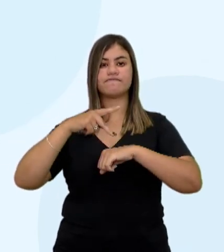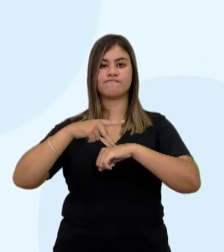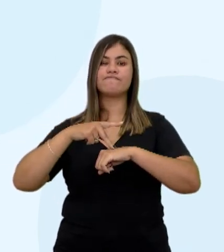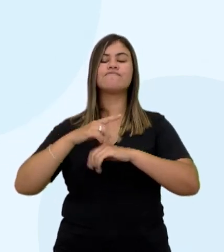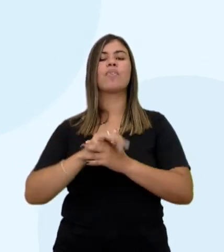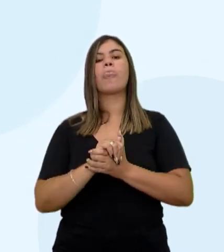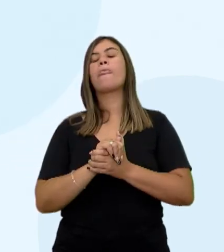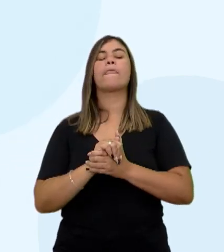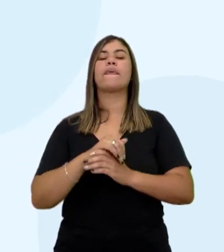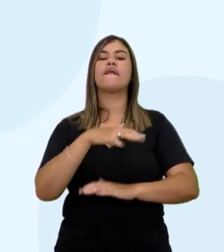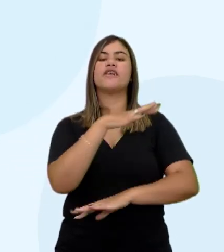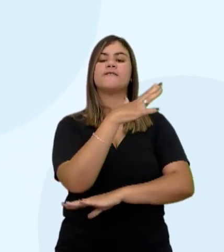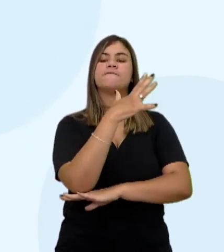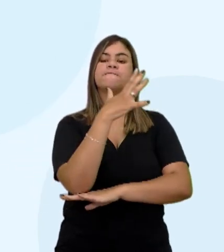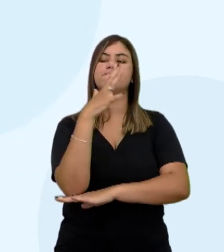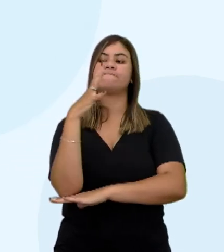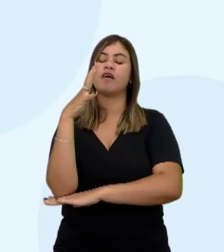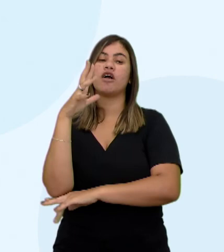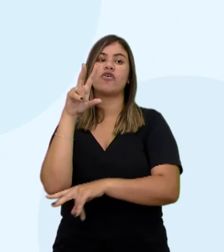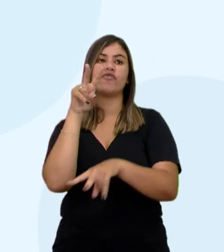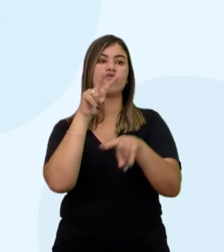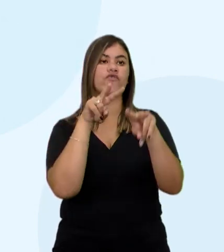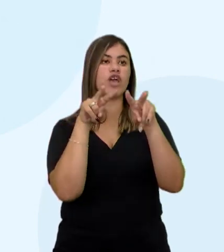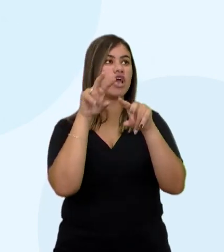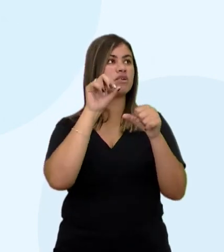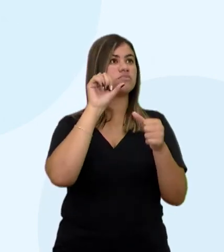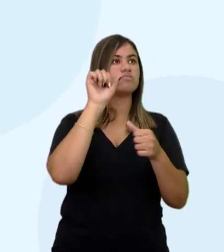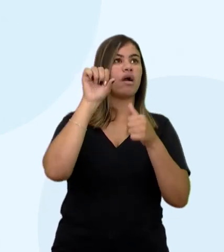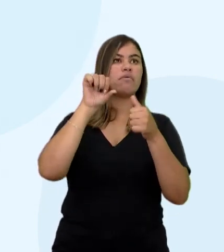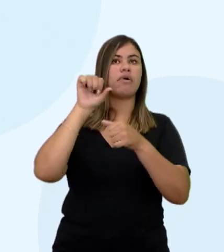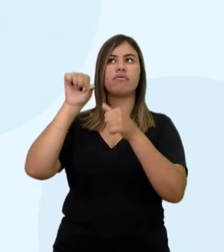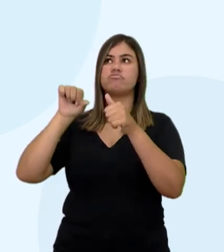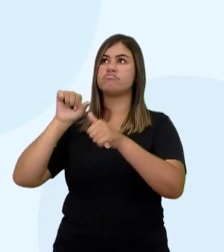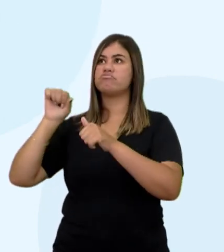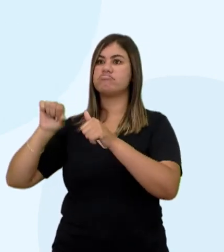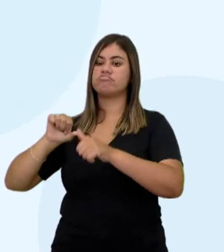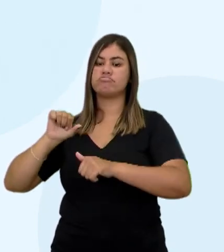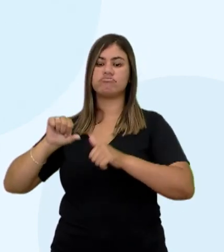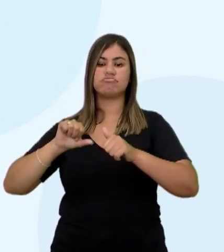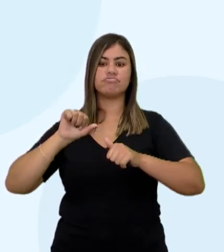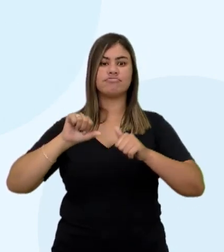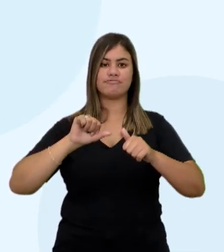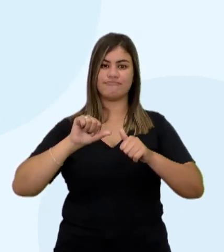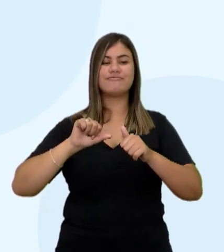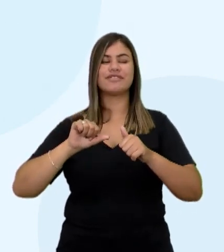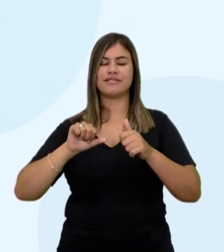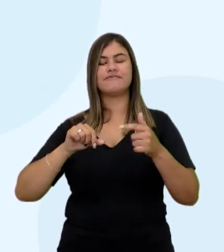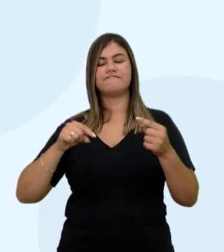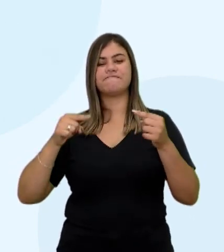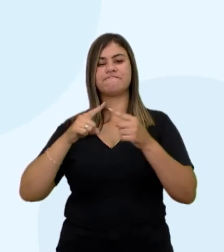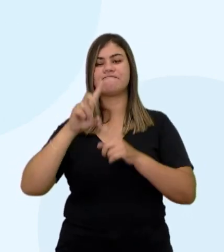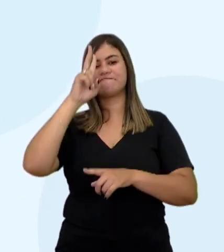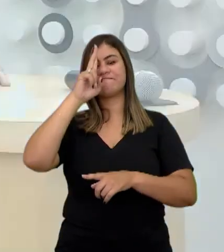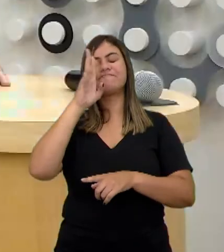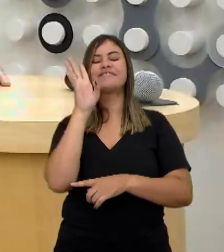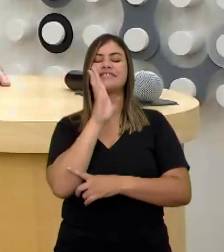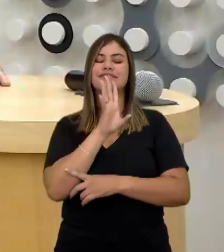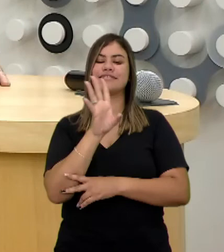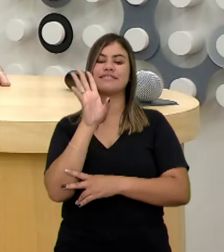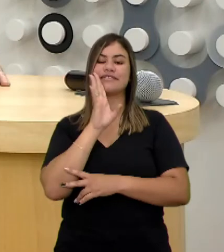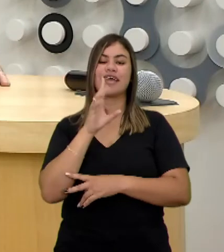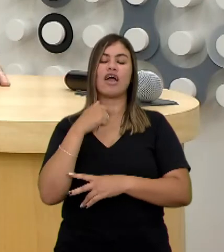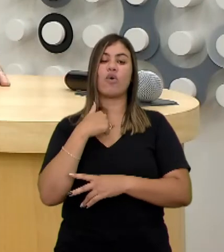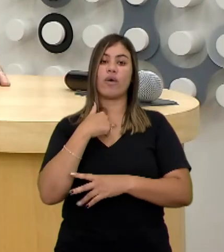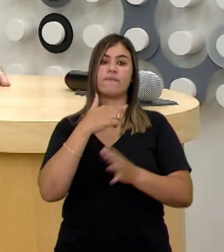a natureza observando aí as mudanças em sua volta, em alguns momentos a passagem para o tempo histórico. É muito legal, eu assisti